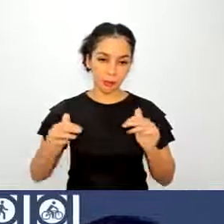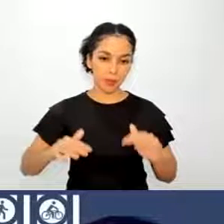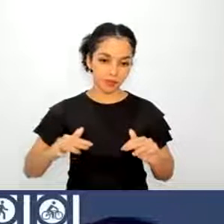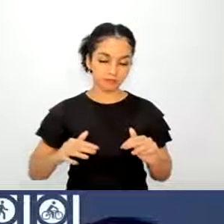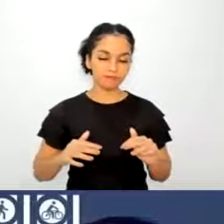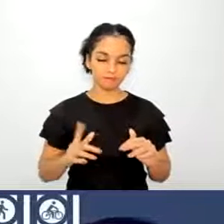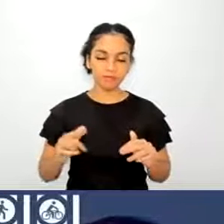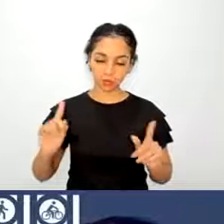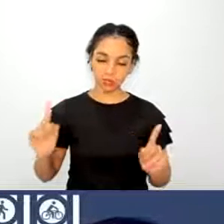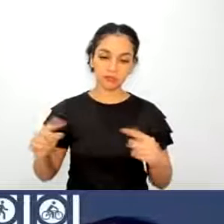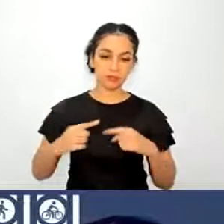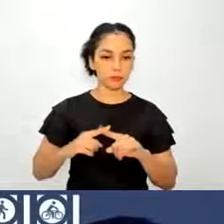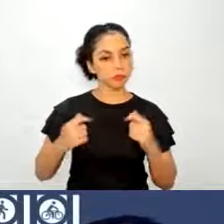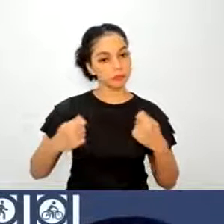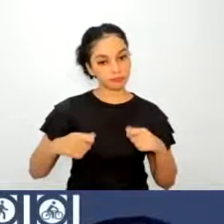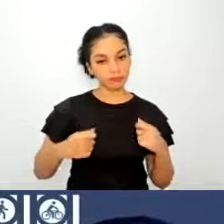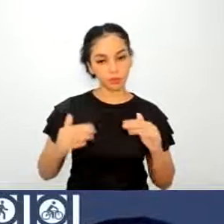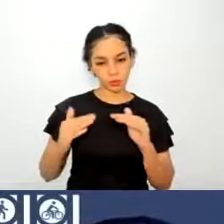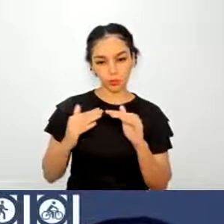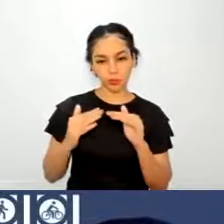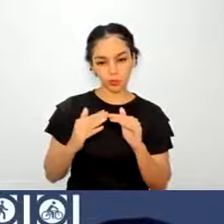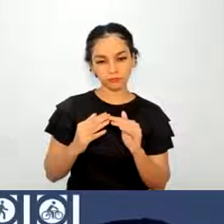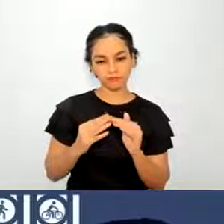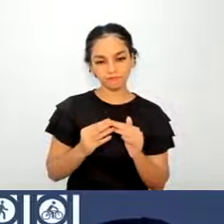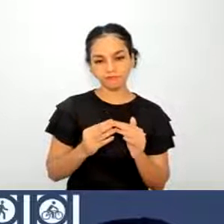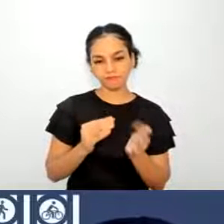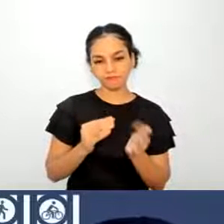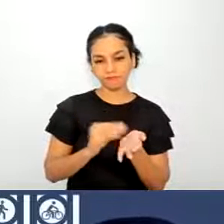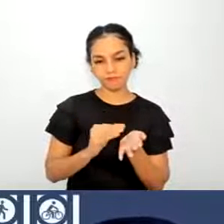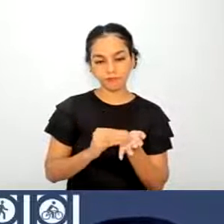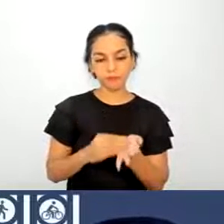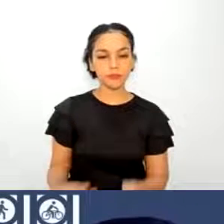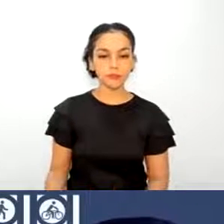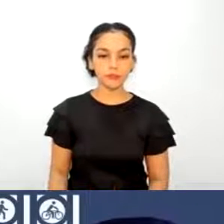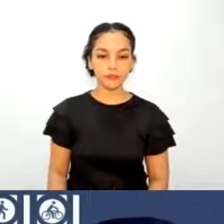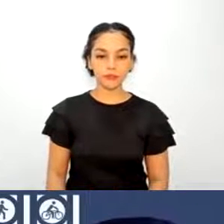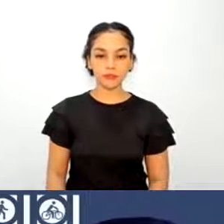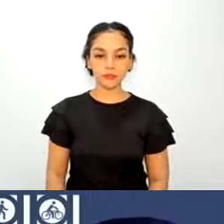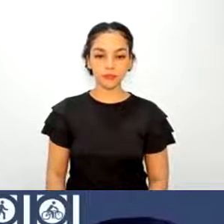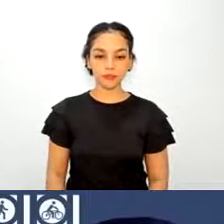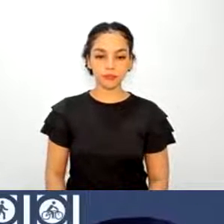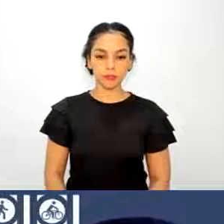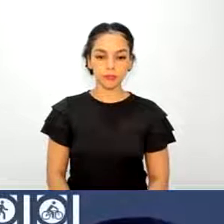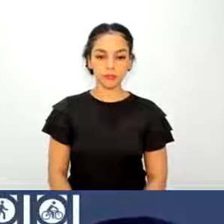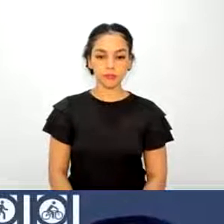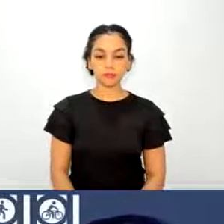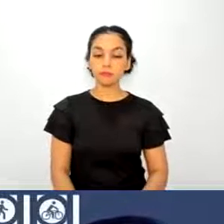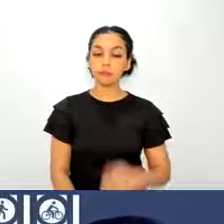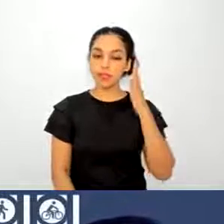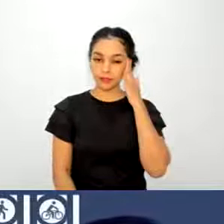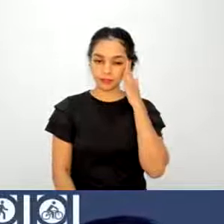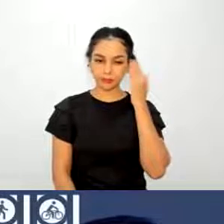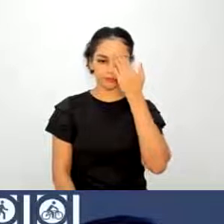desafio, mas tem que ser feito. Concordo que é uma falha. Entendi. Muito